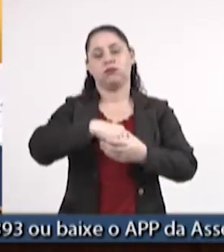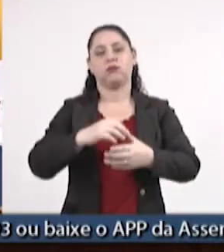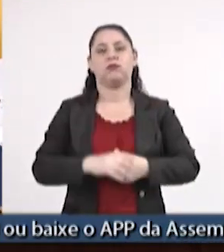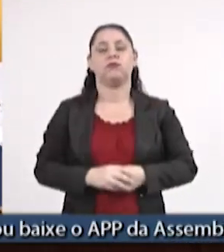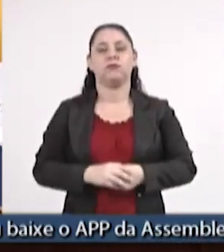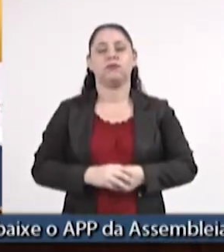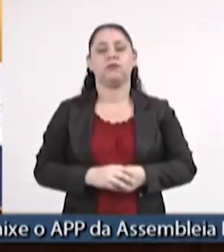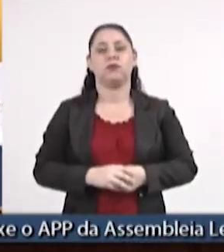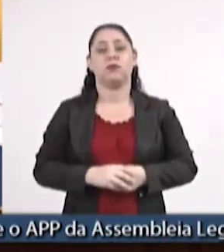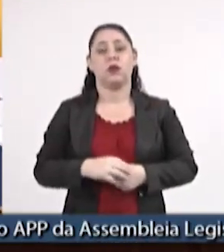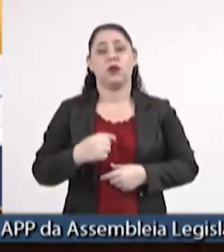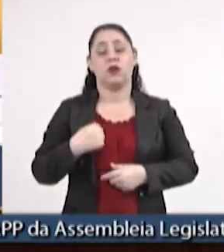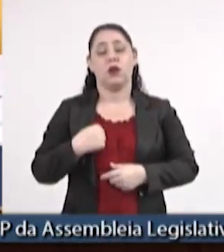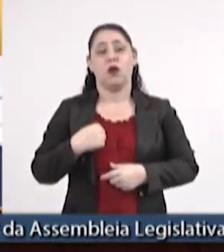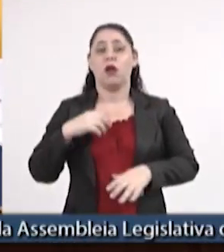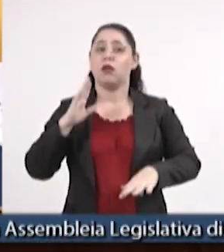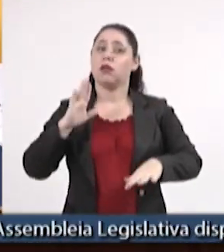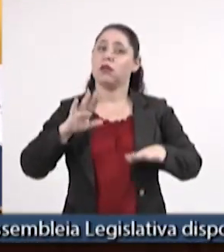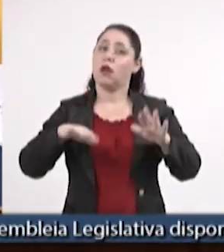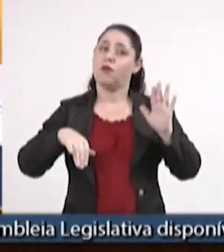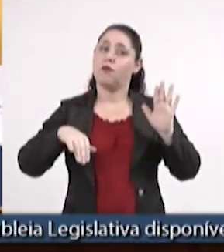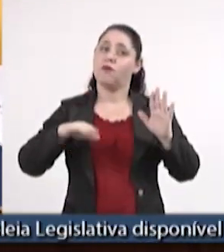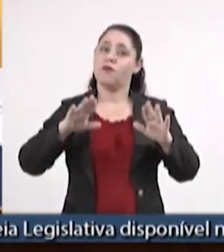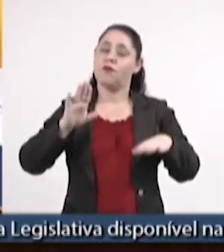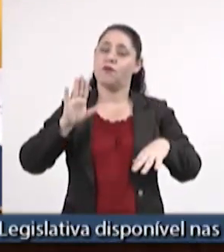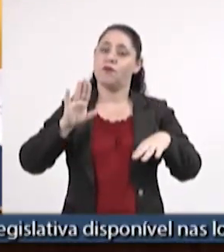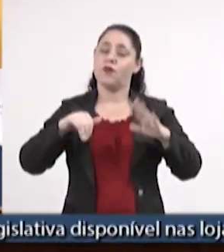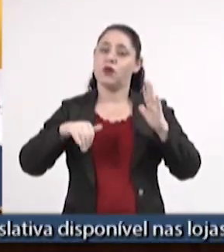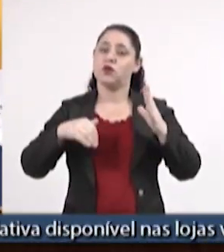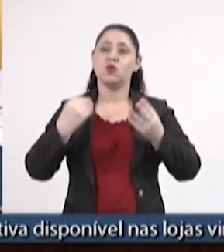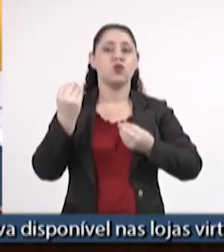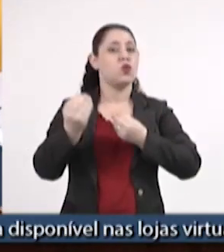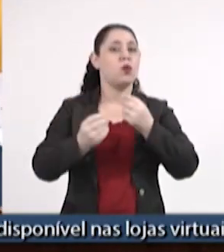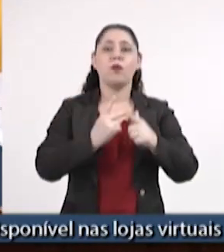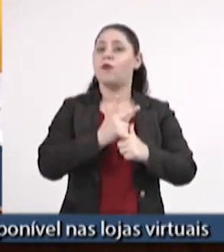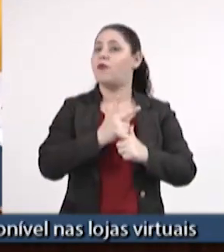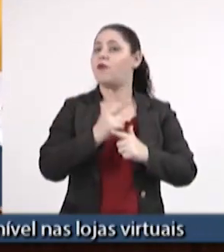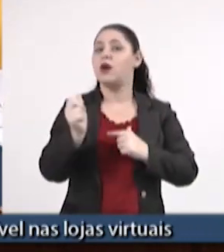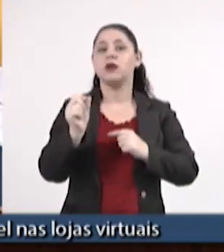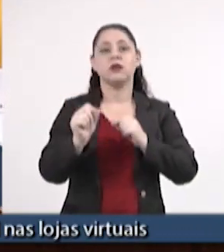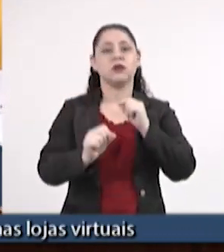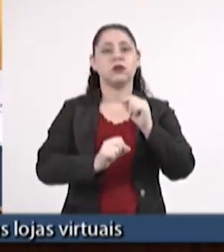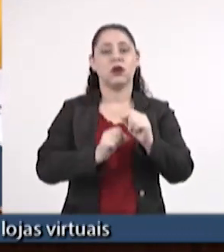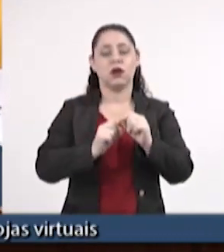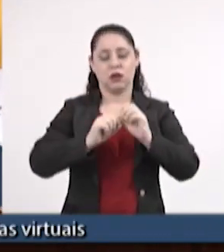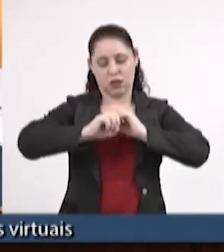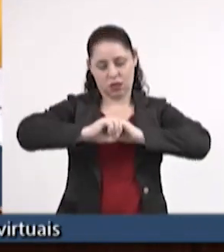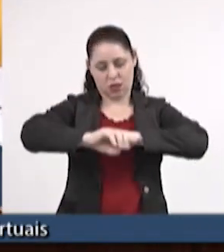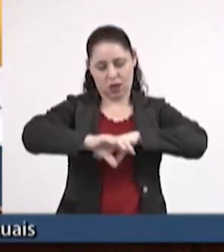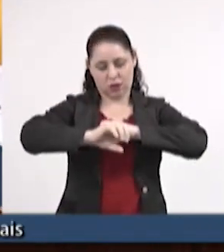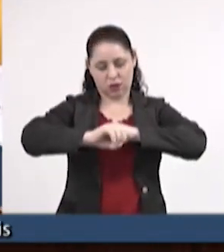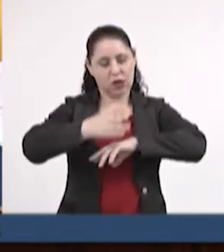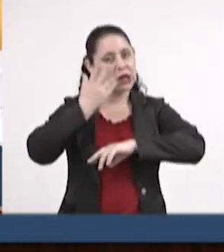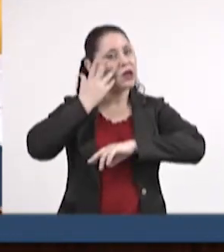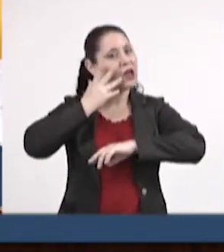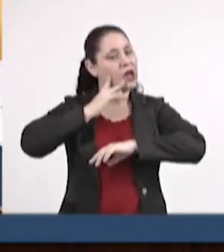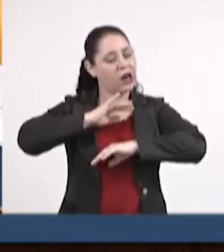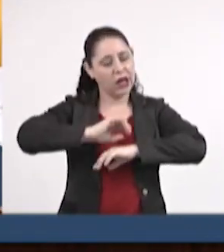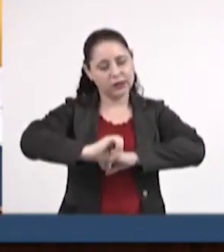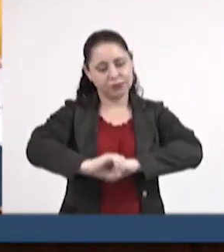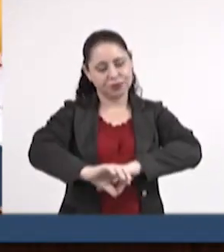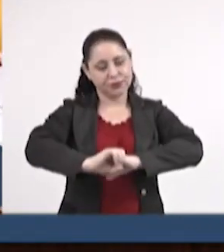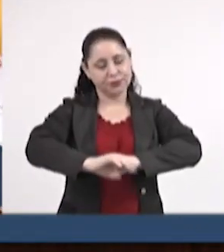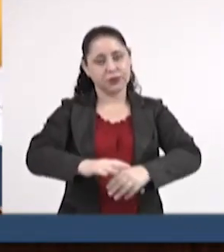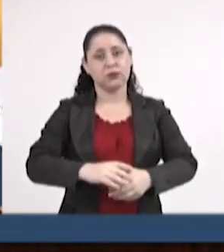eu fico pensando que talvez uma das formas de vencer isso é na educação das nossas